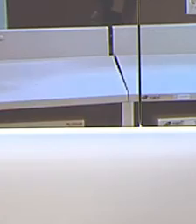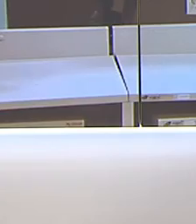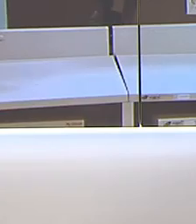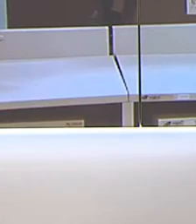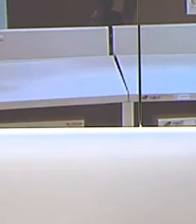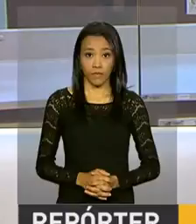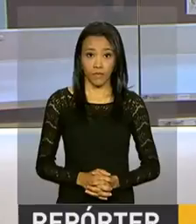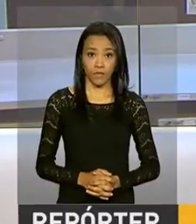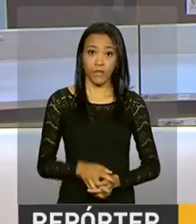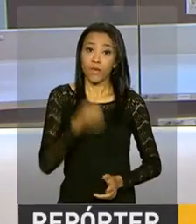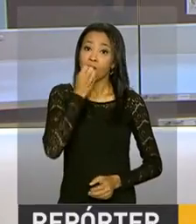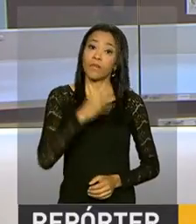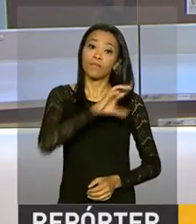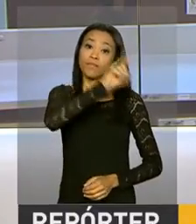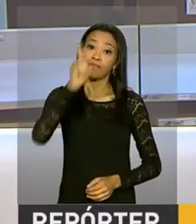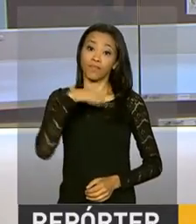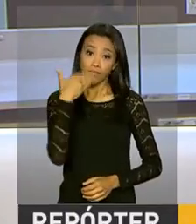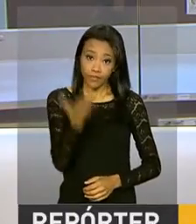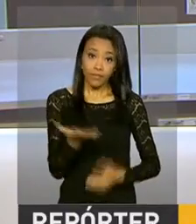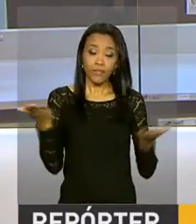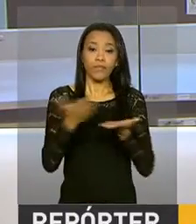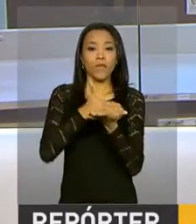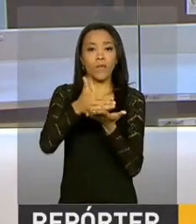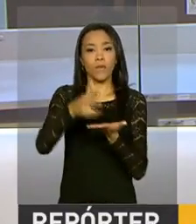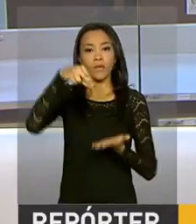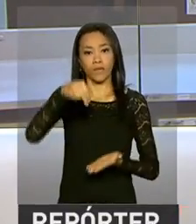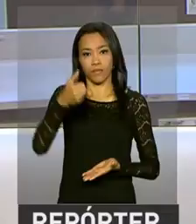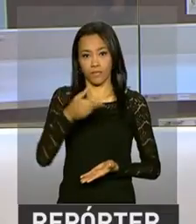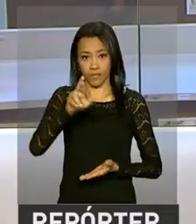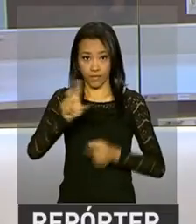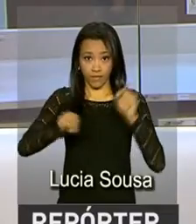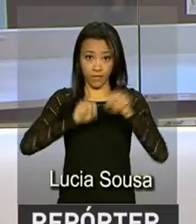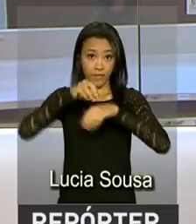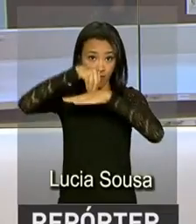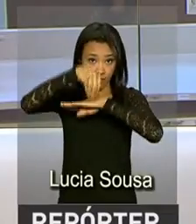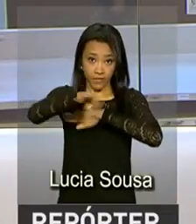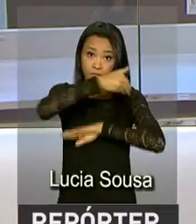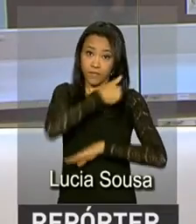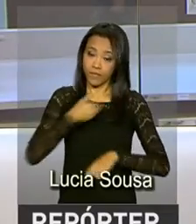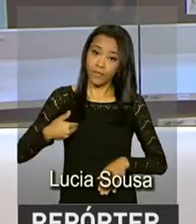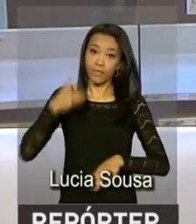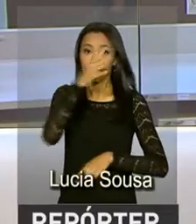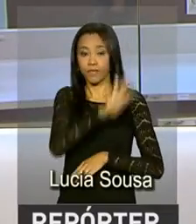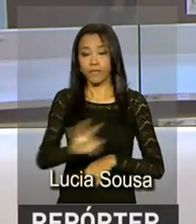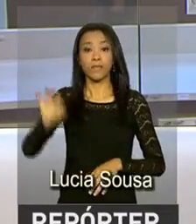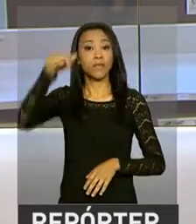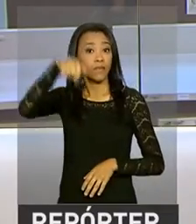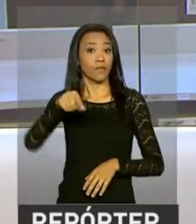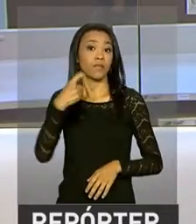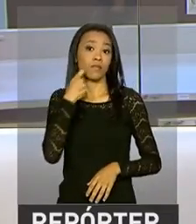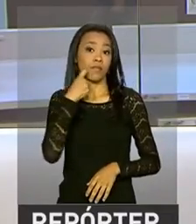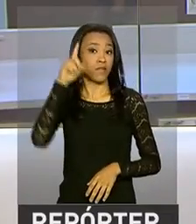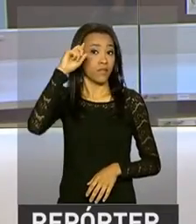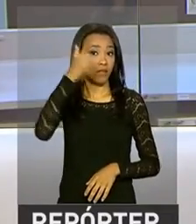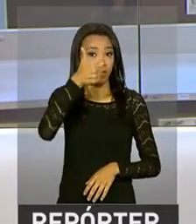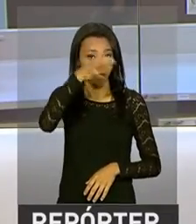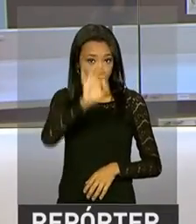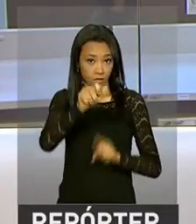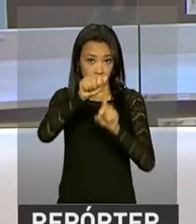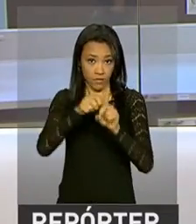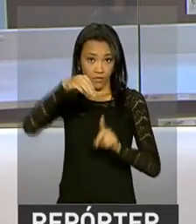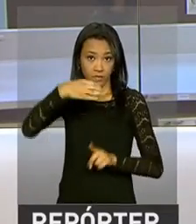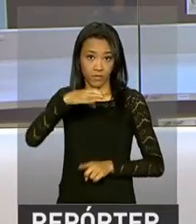olá bom dia pra você começa agora o repórter nbr com as notícias do governo federal desta sexta feira